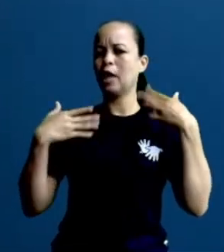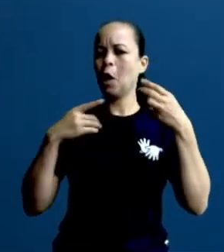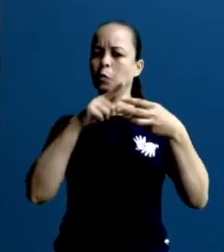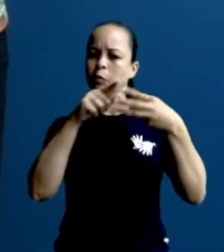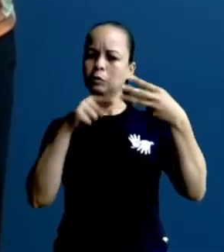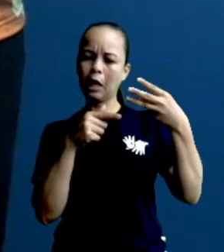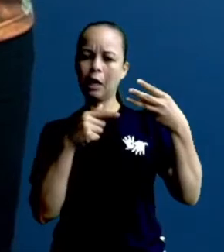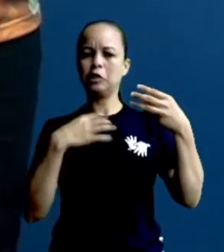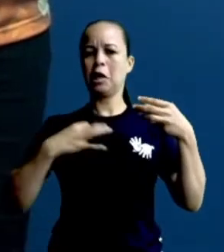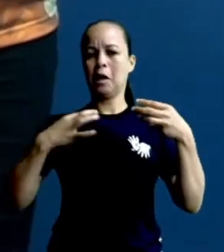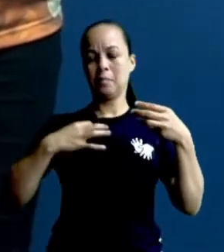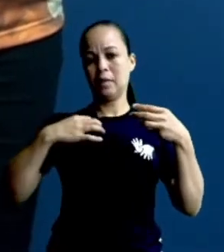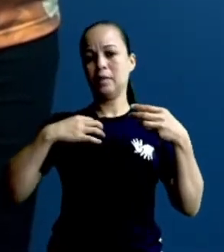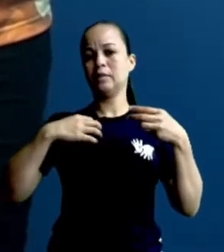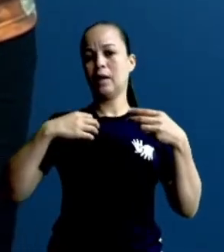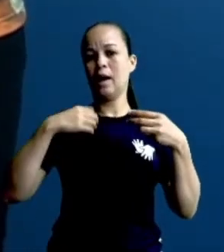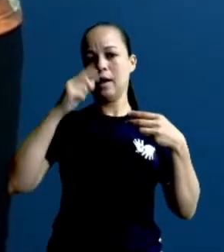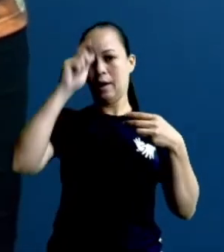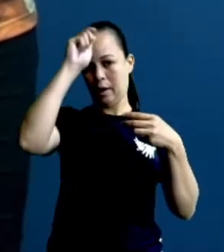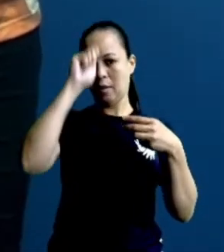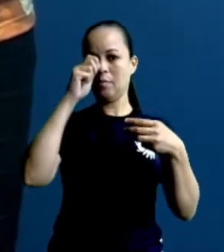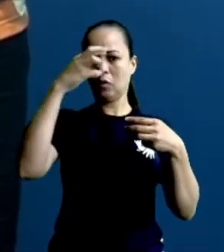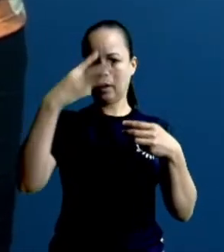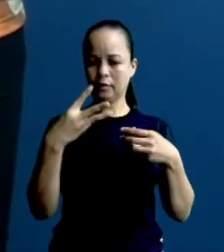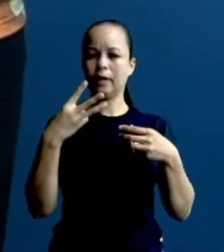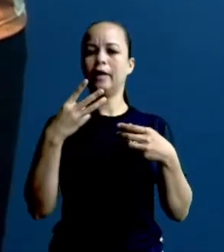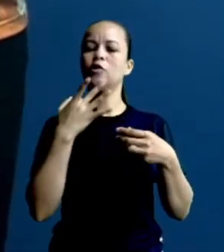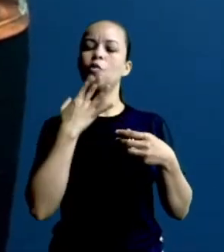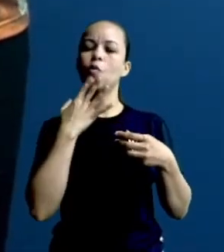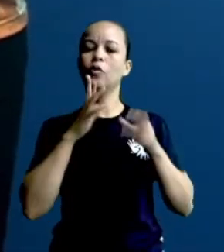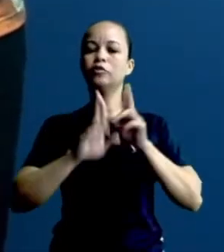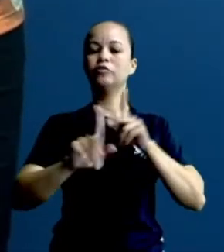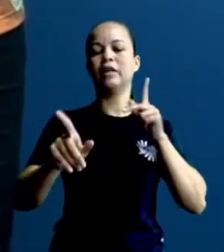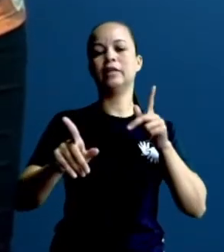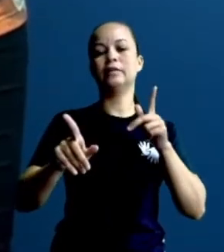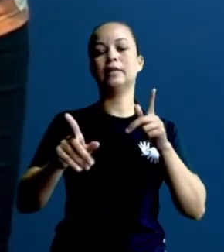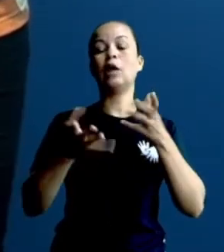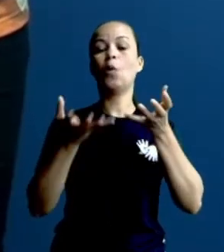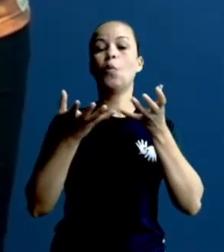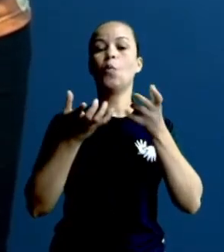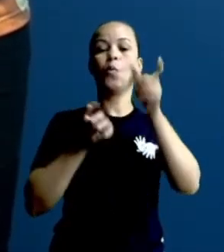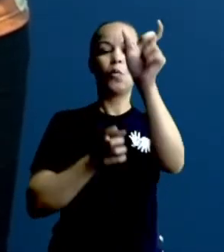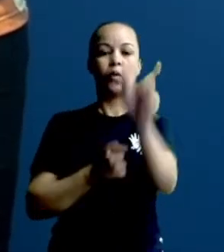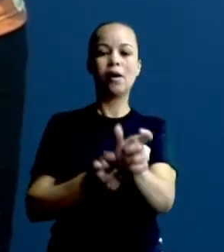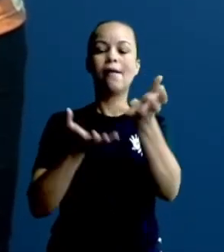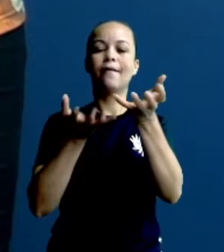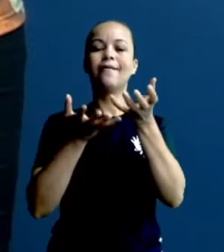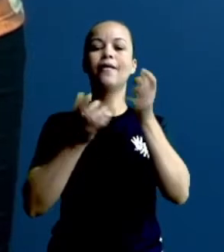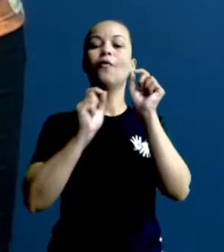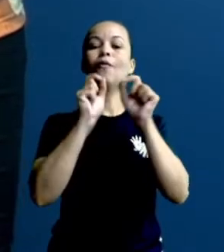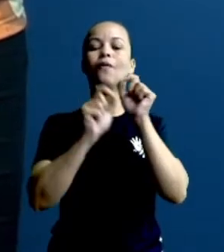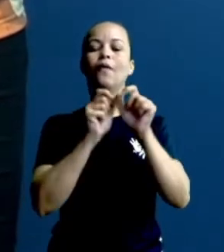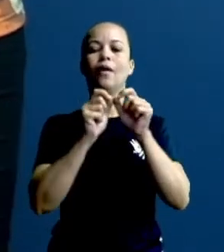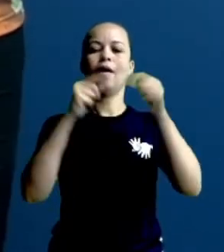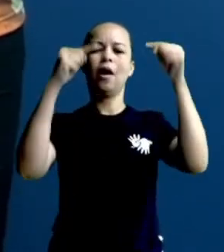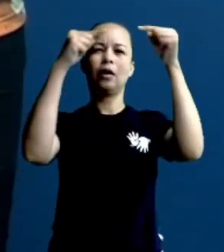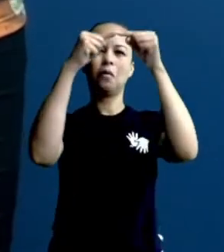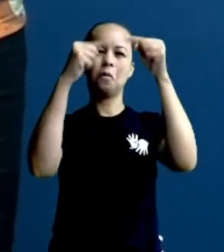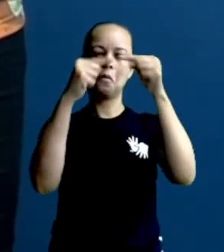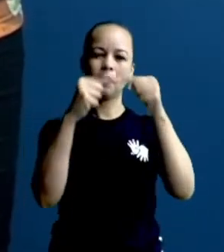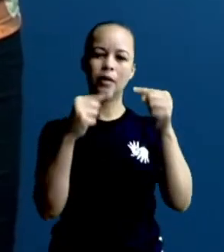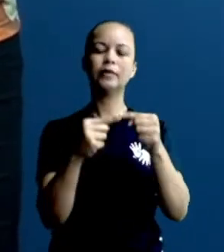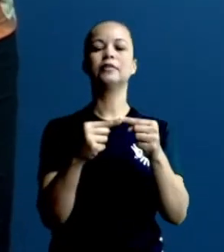camisas e 3 bonés de cores diferentes. E ele quer fazer combinações. Então aí entra o nosso